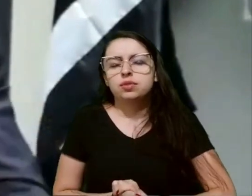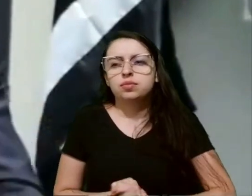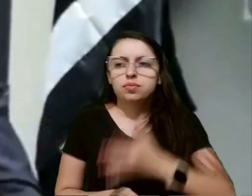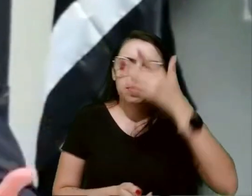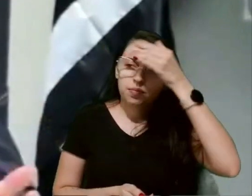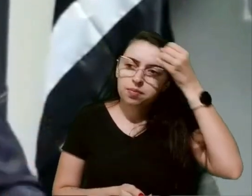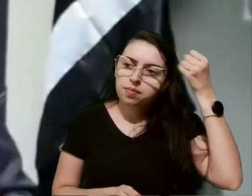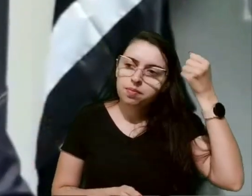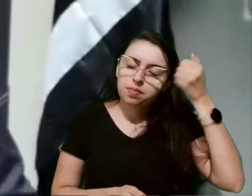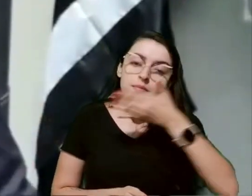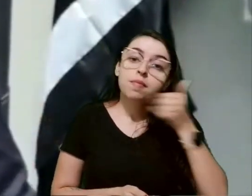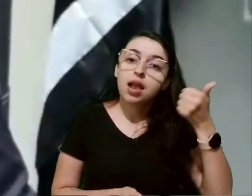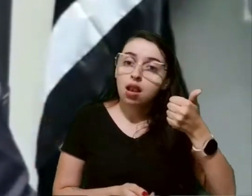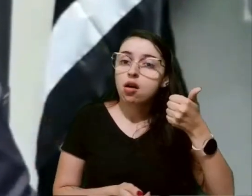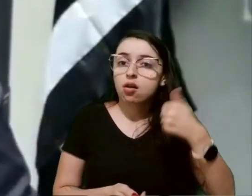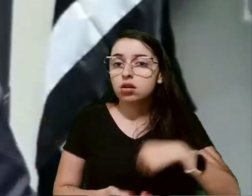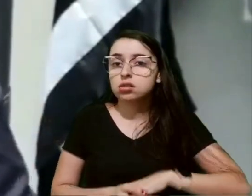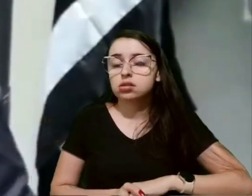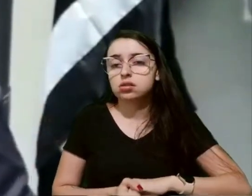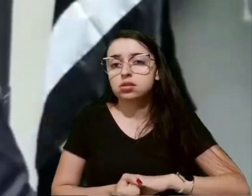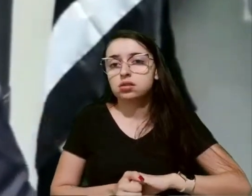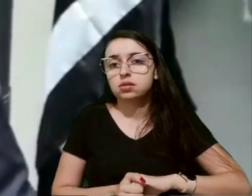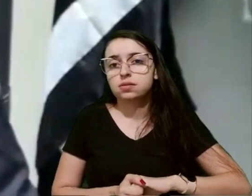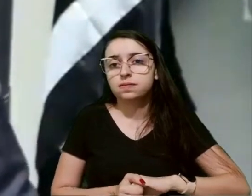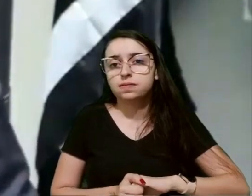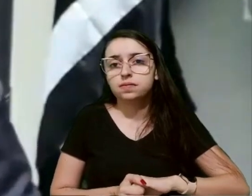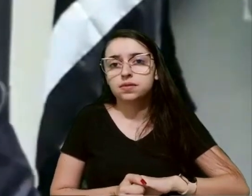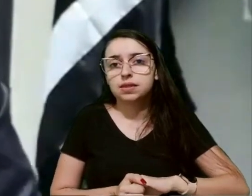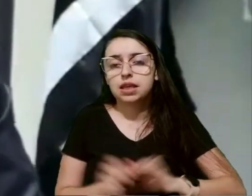capazes de interferir, eh eh,